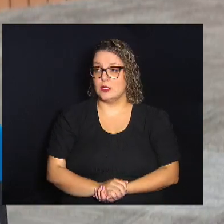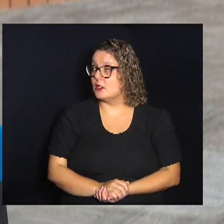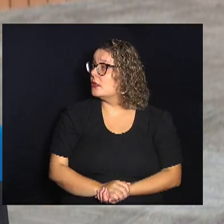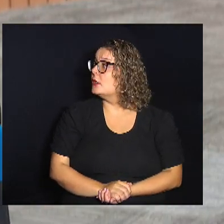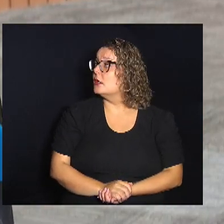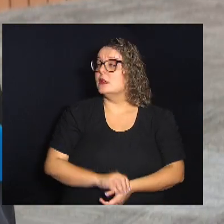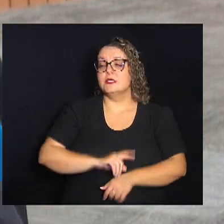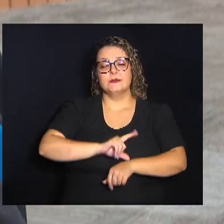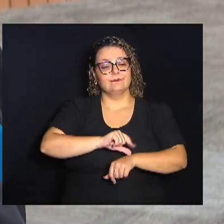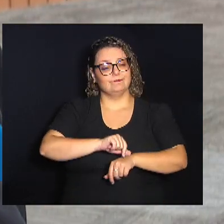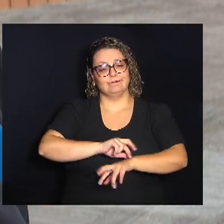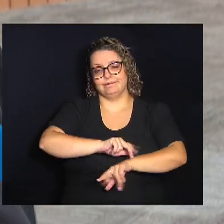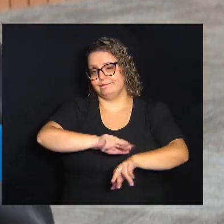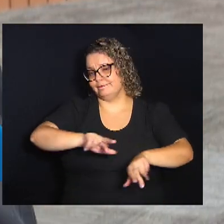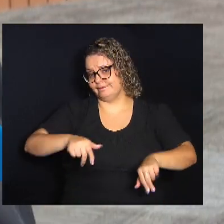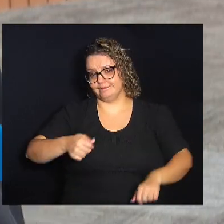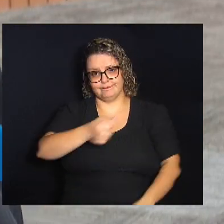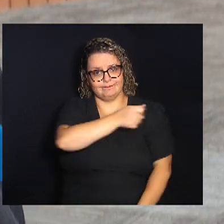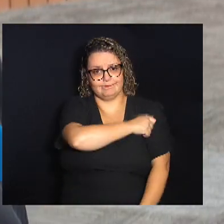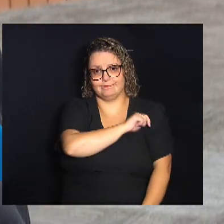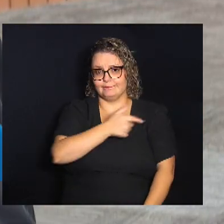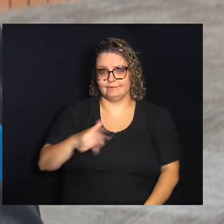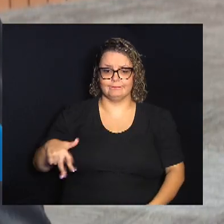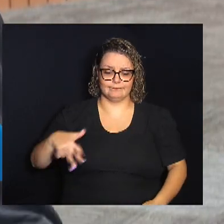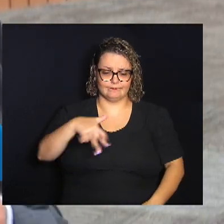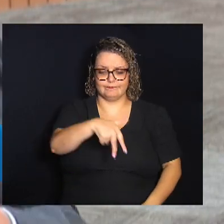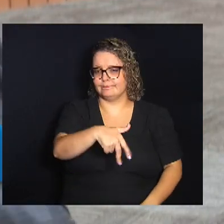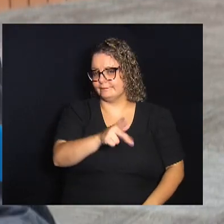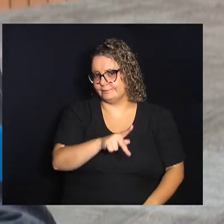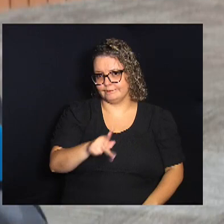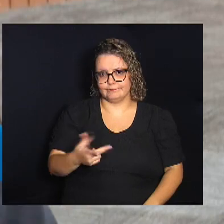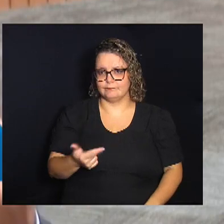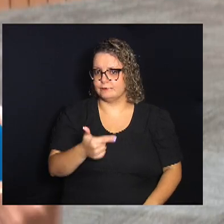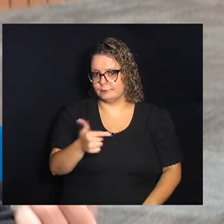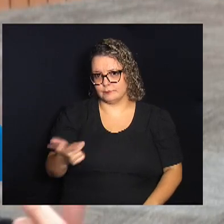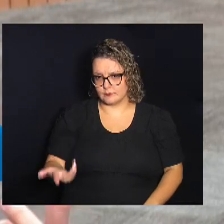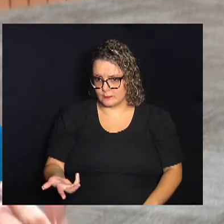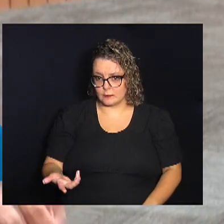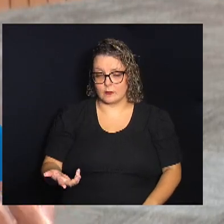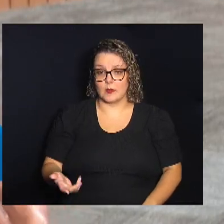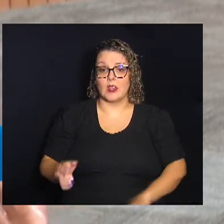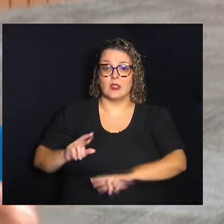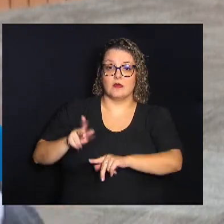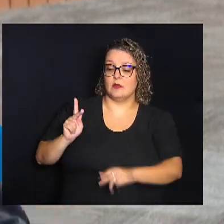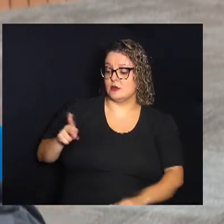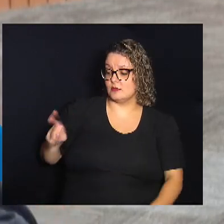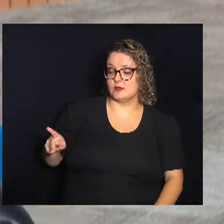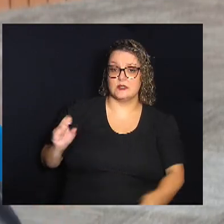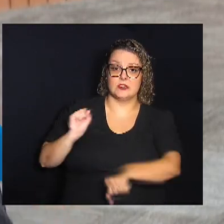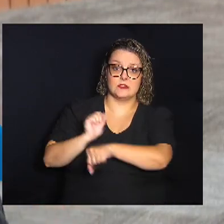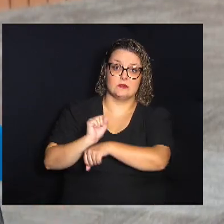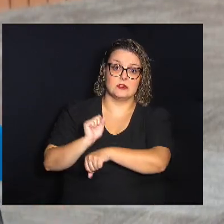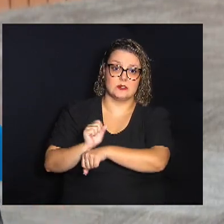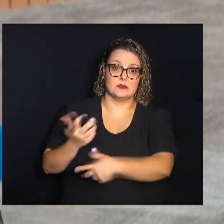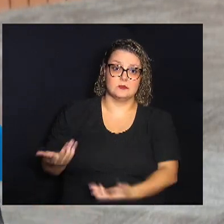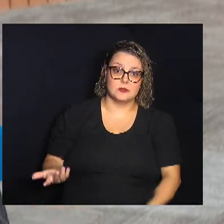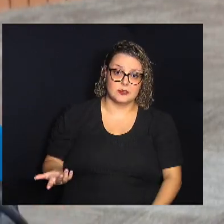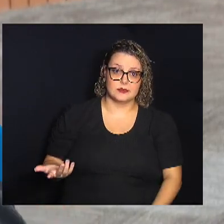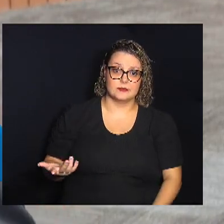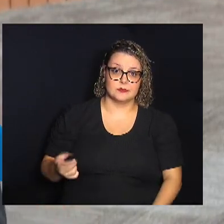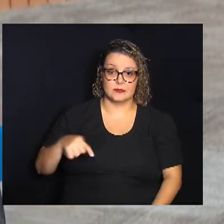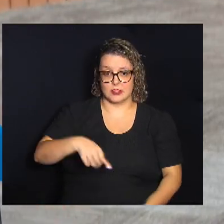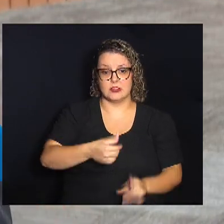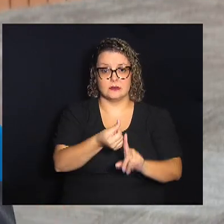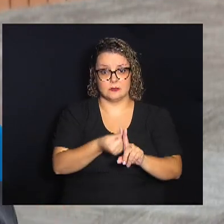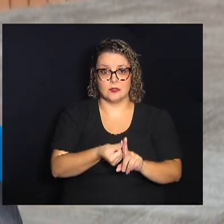sem professores com atribuição para darem as aulas e muitos professores ficaram sem aulas para darem nesse semestre,